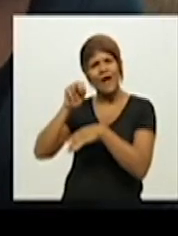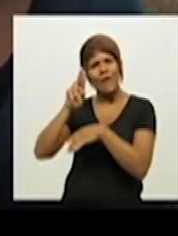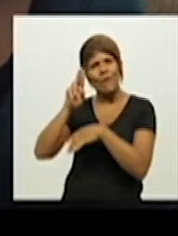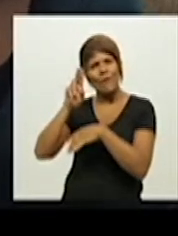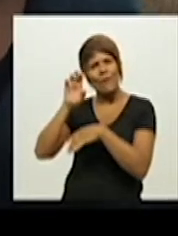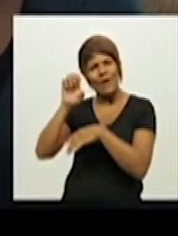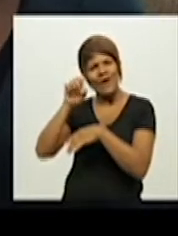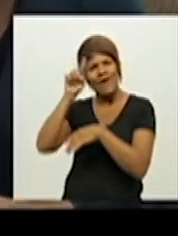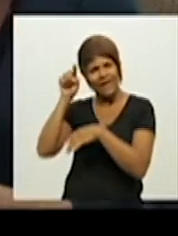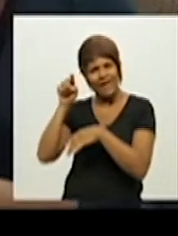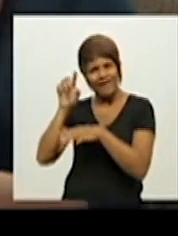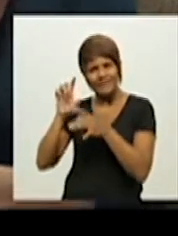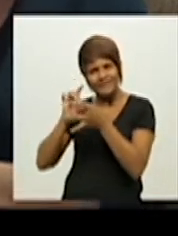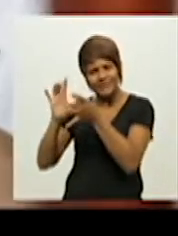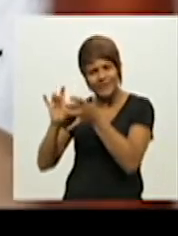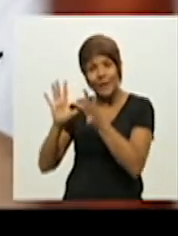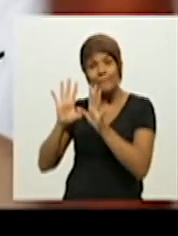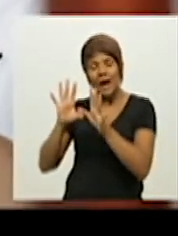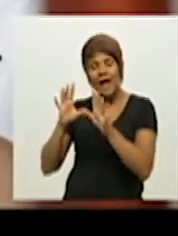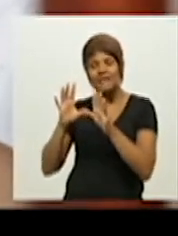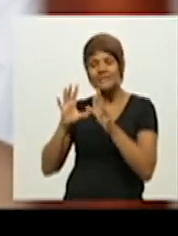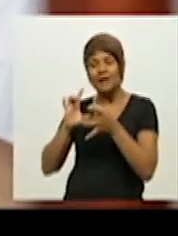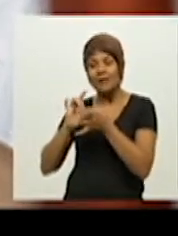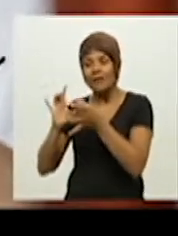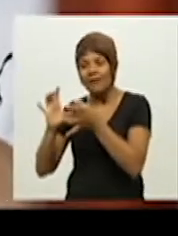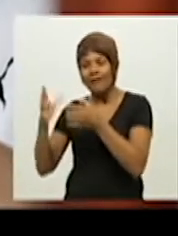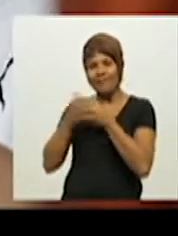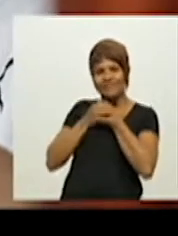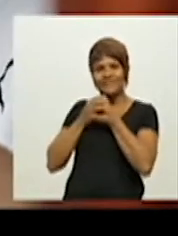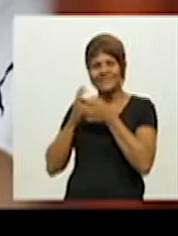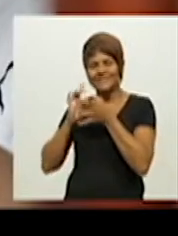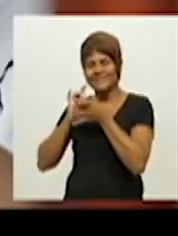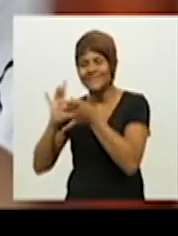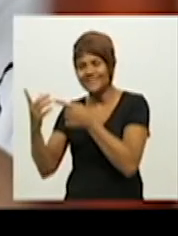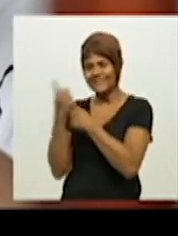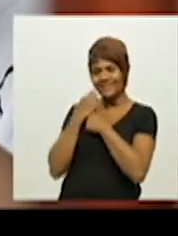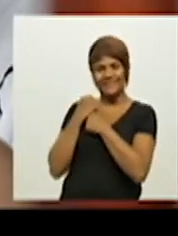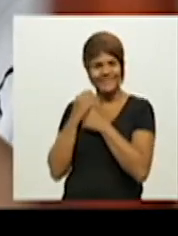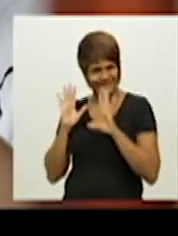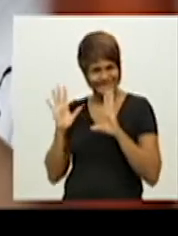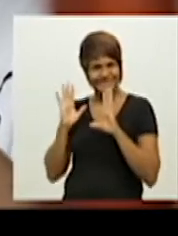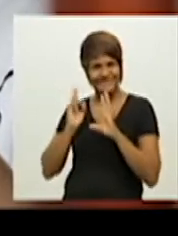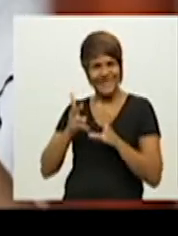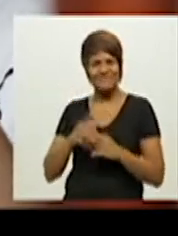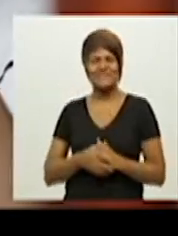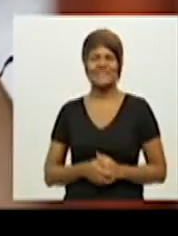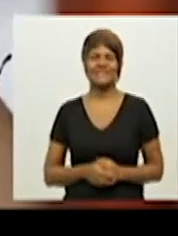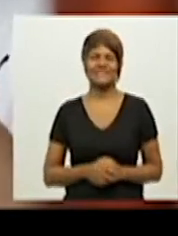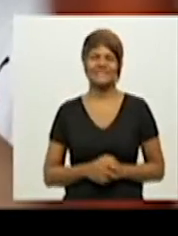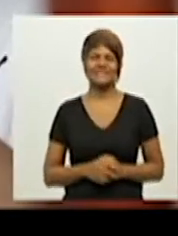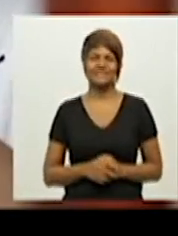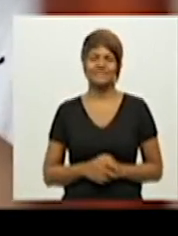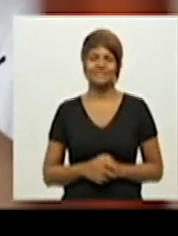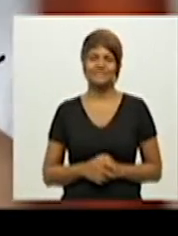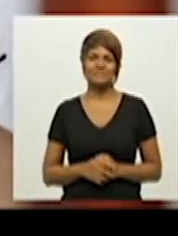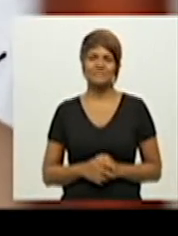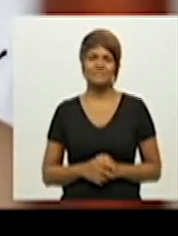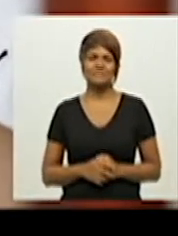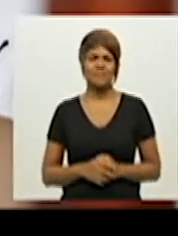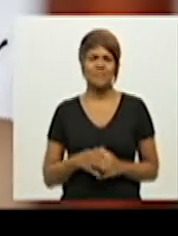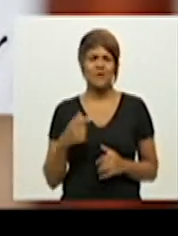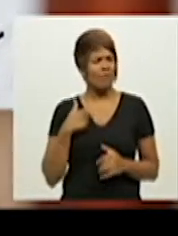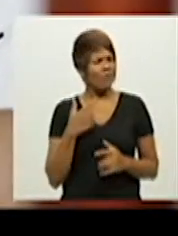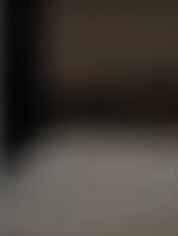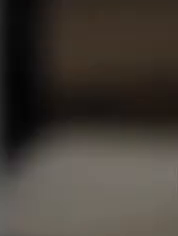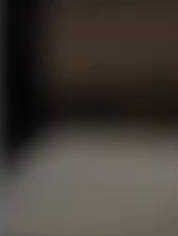fiz dos cases atuais, a gente não pagou nada. Essa é uma forma de voluntariado, né? Eles dedicaram um pouco do tempo deles para fazer uma avaliação